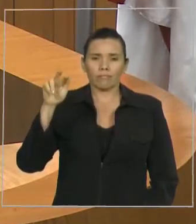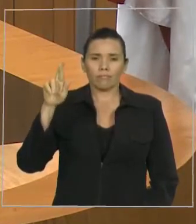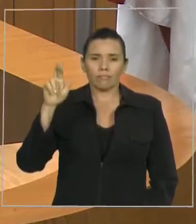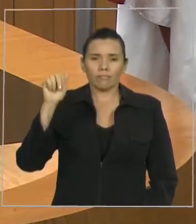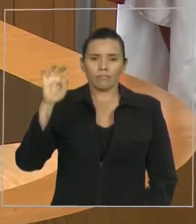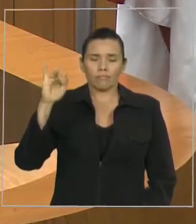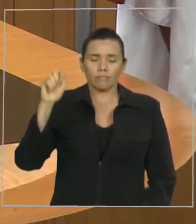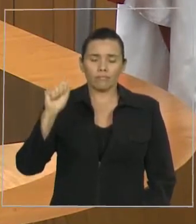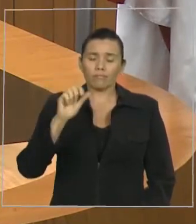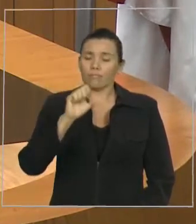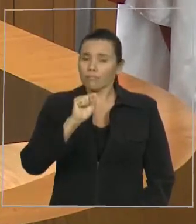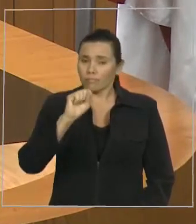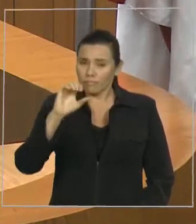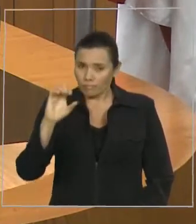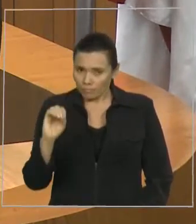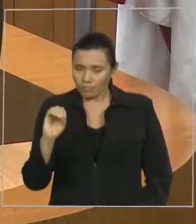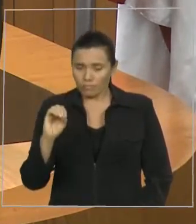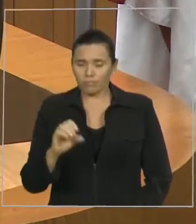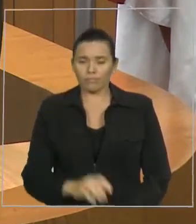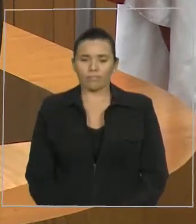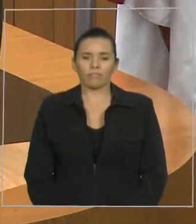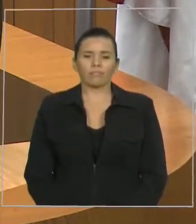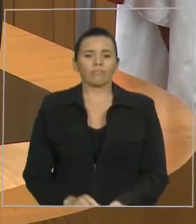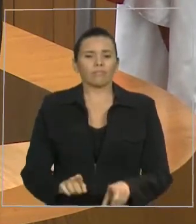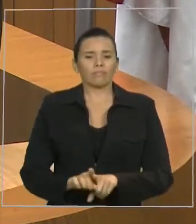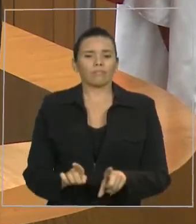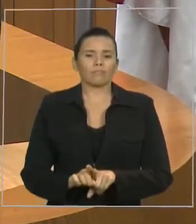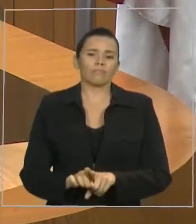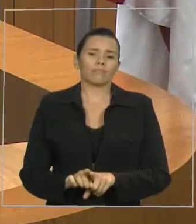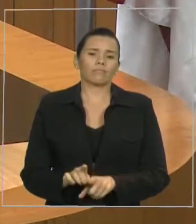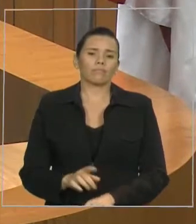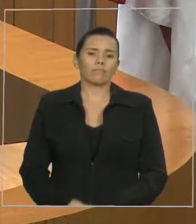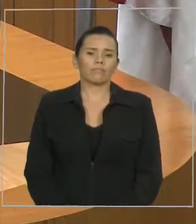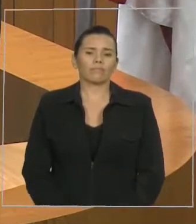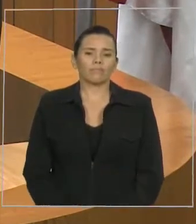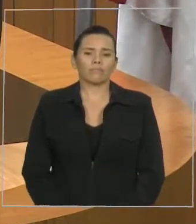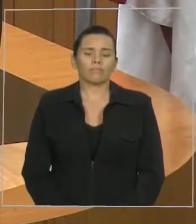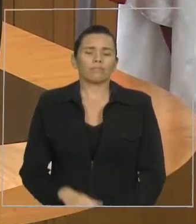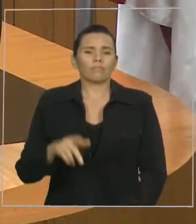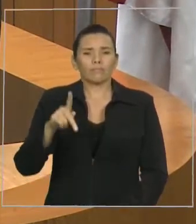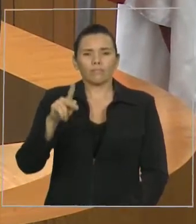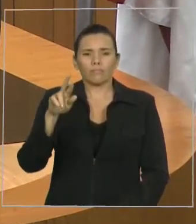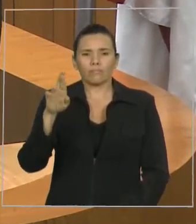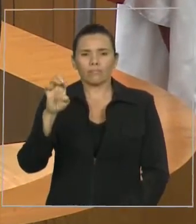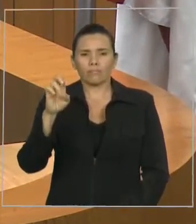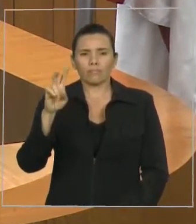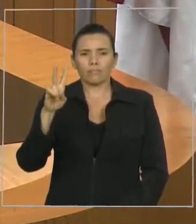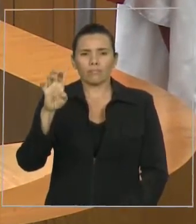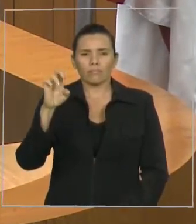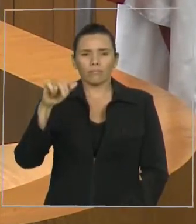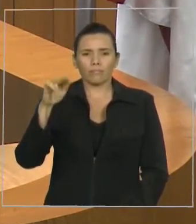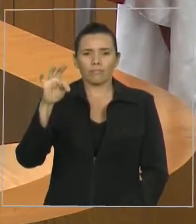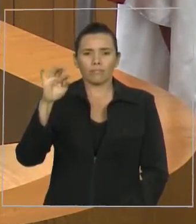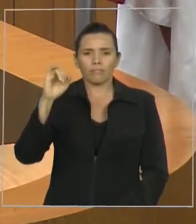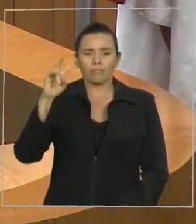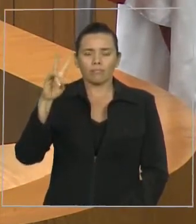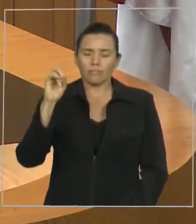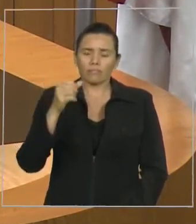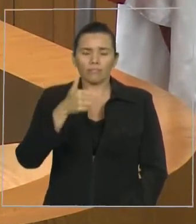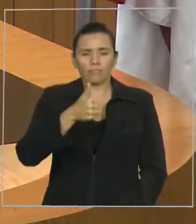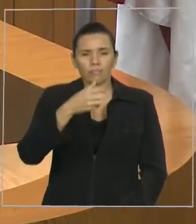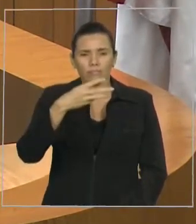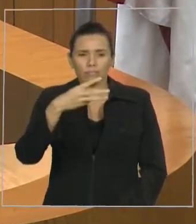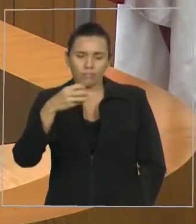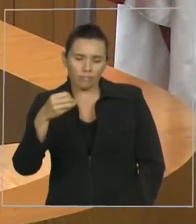67 exames realizados. Coletas e preventivos, 130. Testes rápidos, 120. Vacinação,